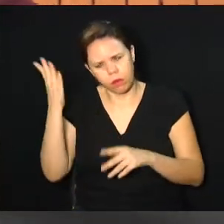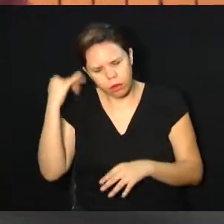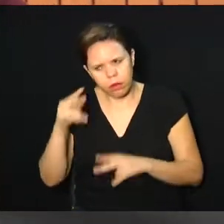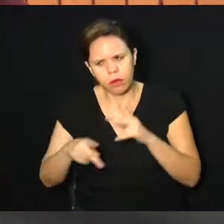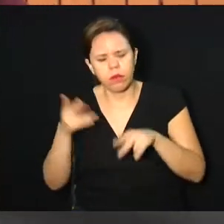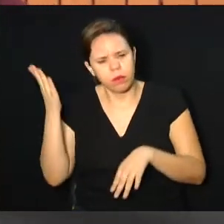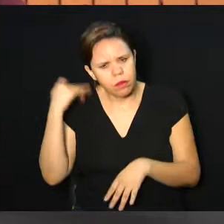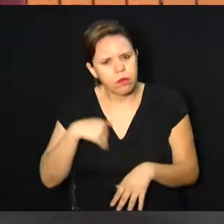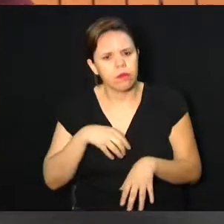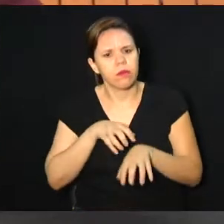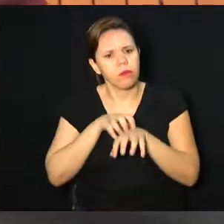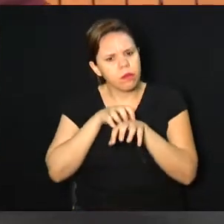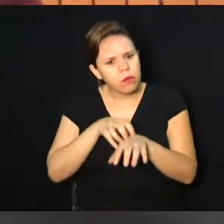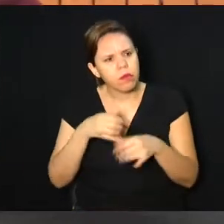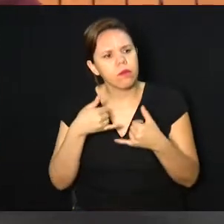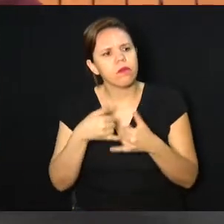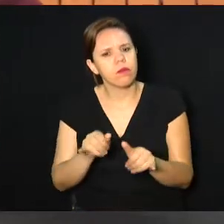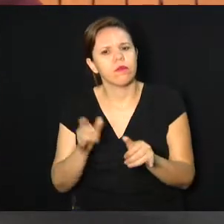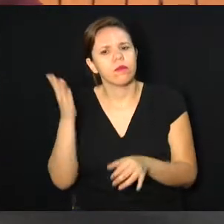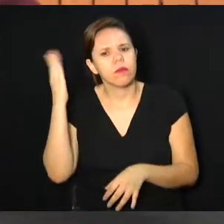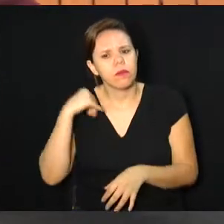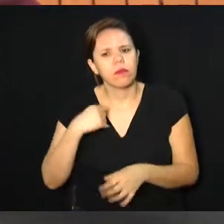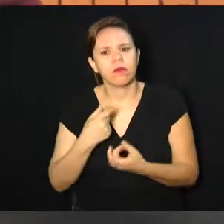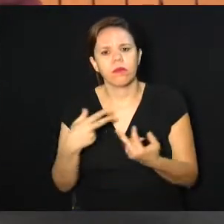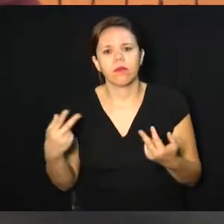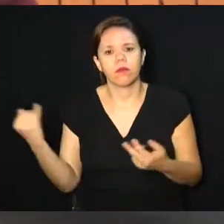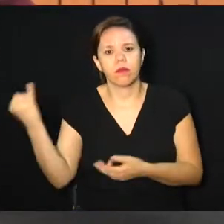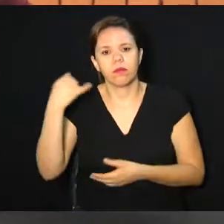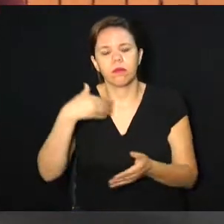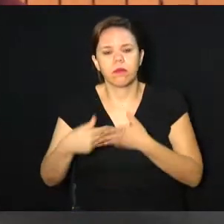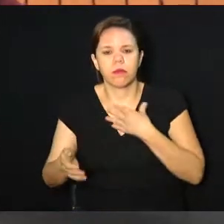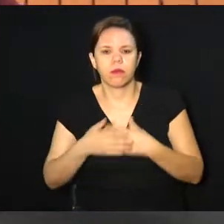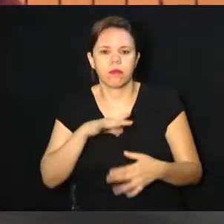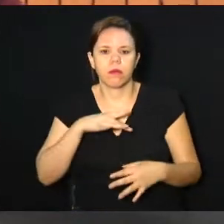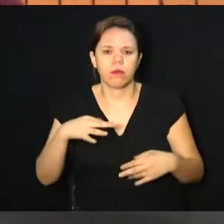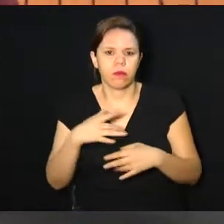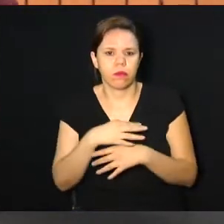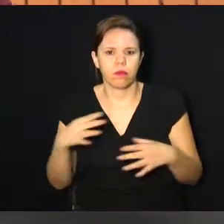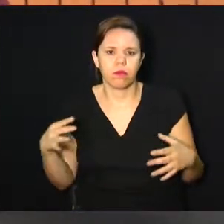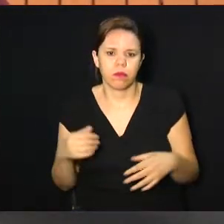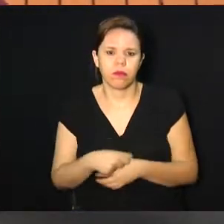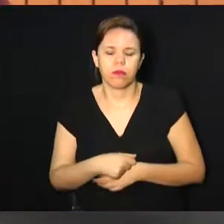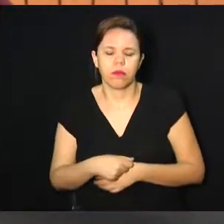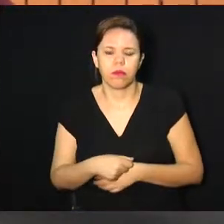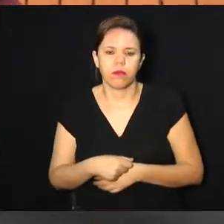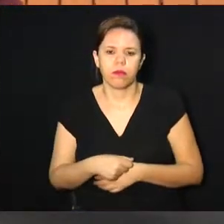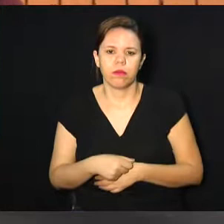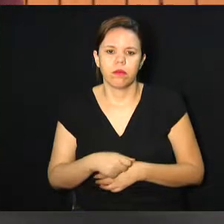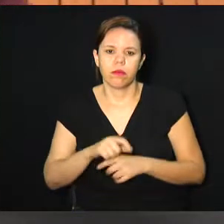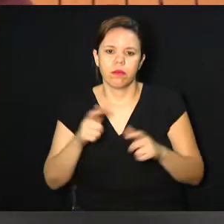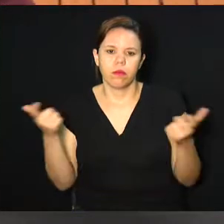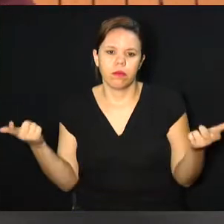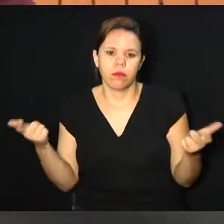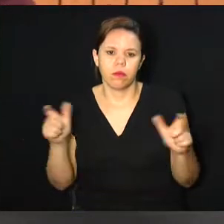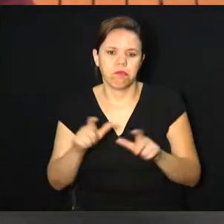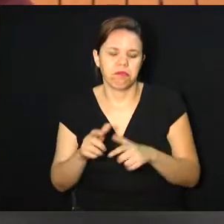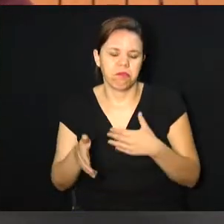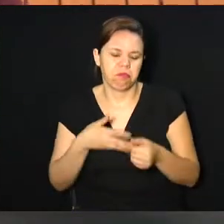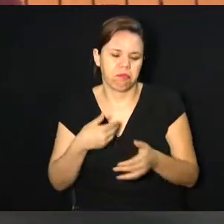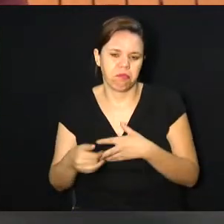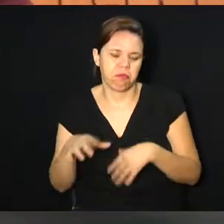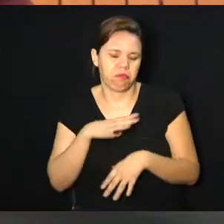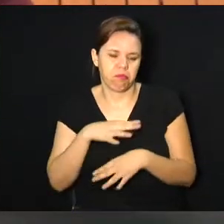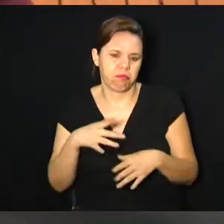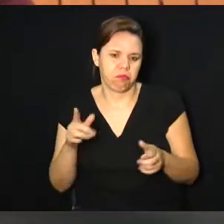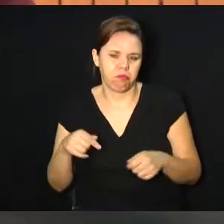é óbvio isso, é uma das coisas mais importantes de qualquer cidade, grande cidade e pequenas também, em